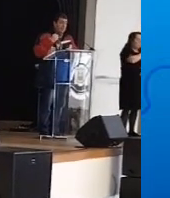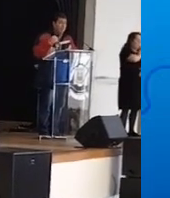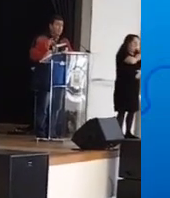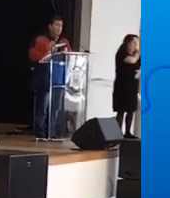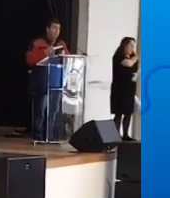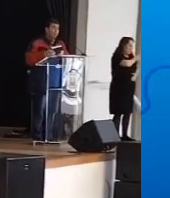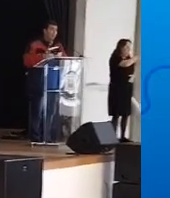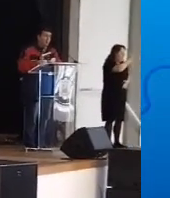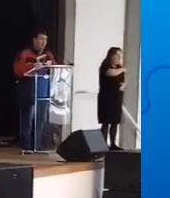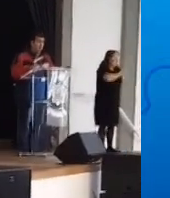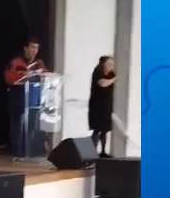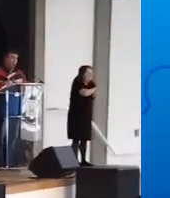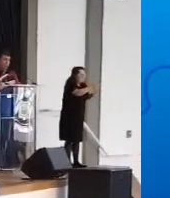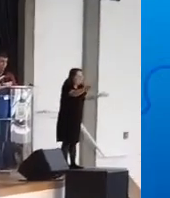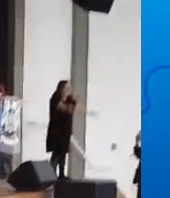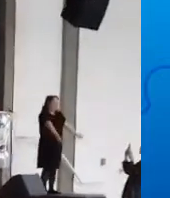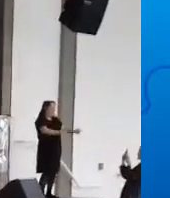vocês espalhem pelo mundo. Muito obrigado.